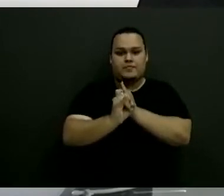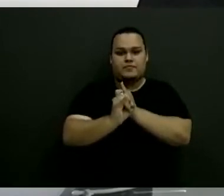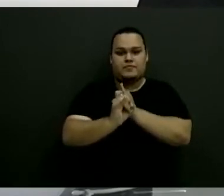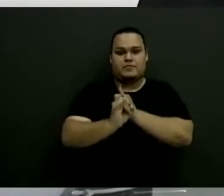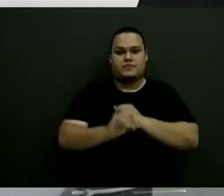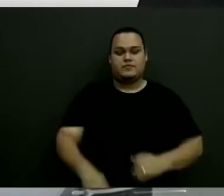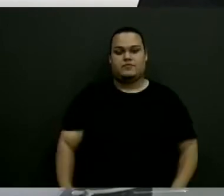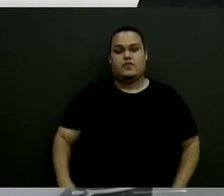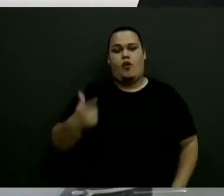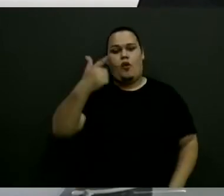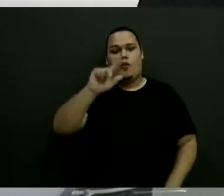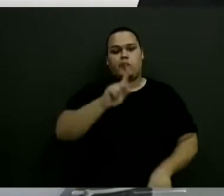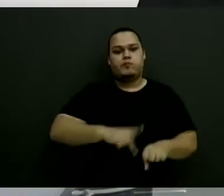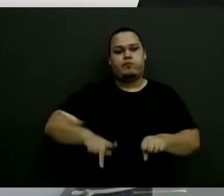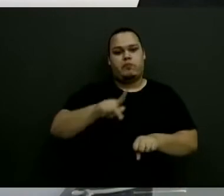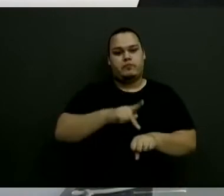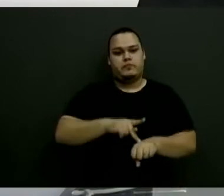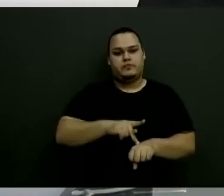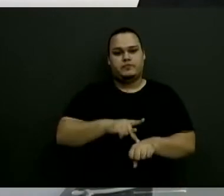com outras nações.